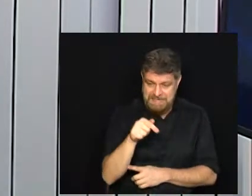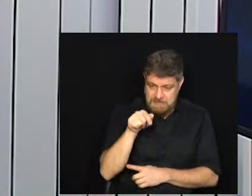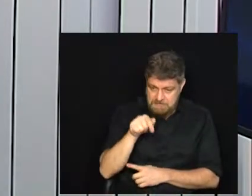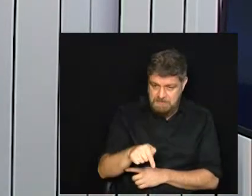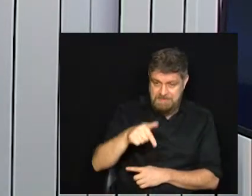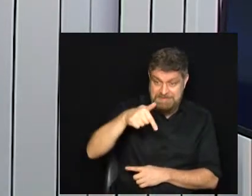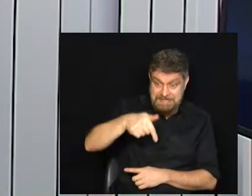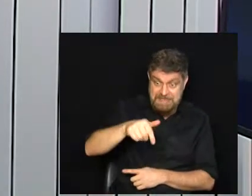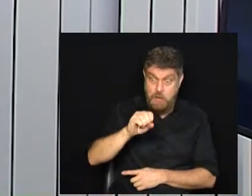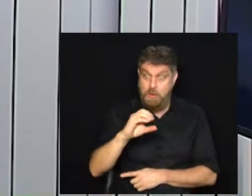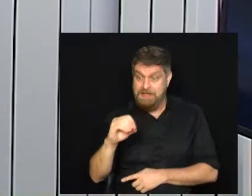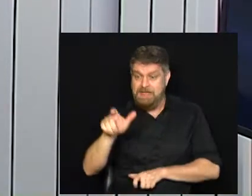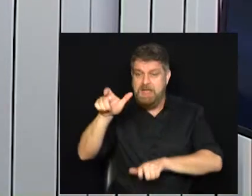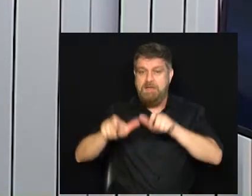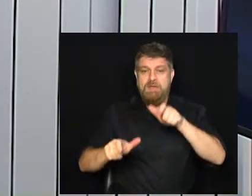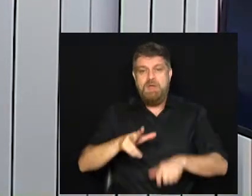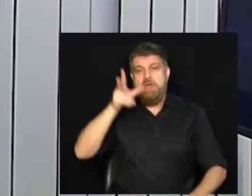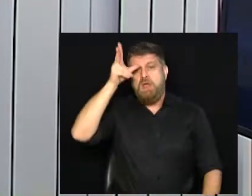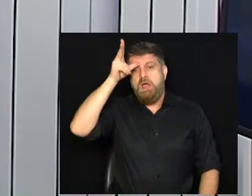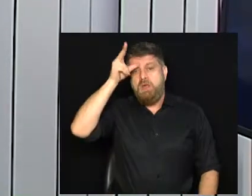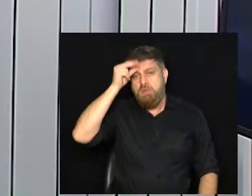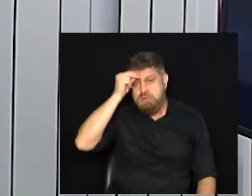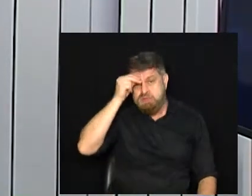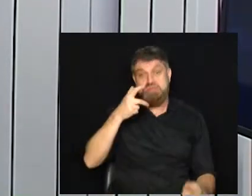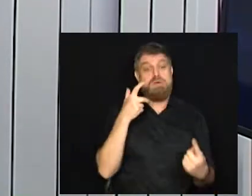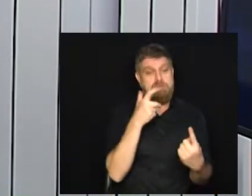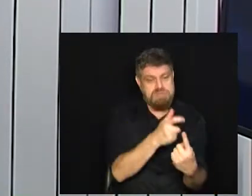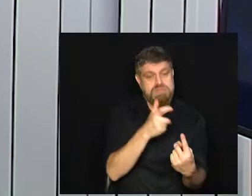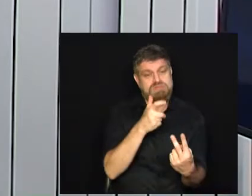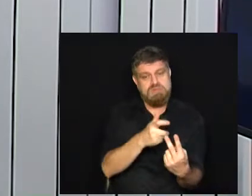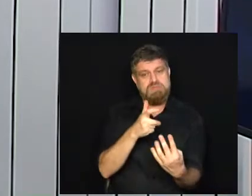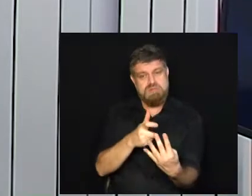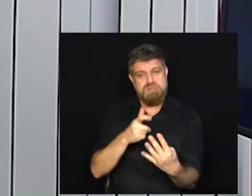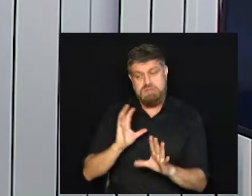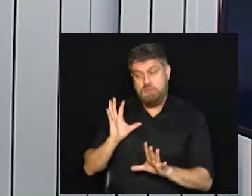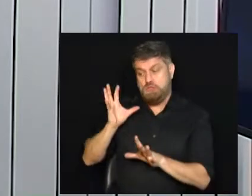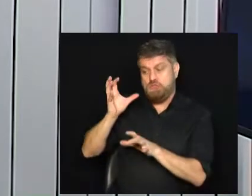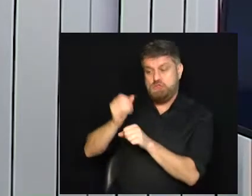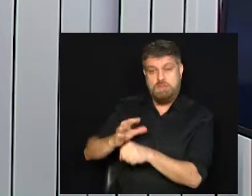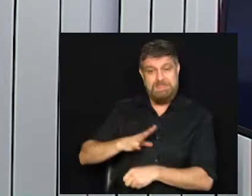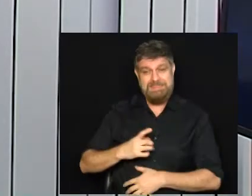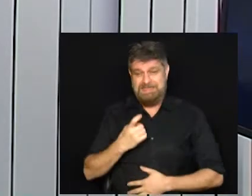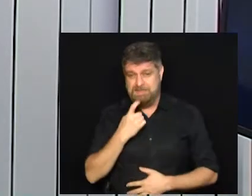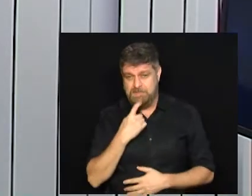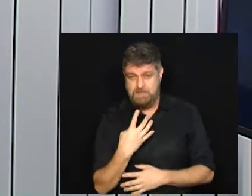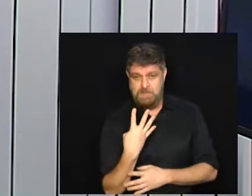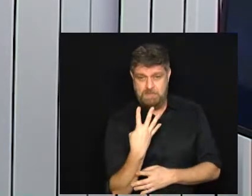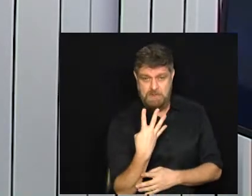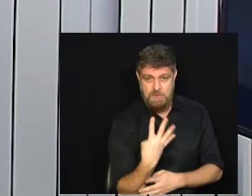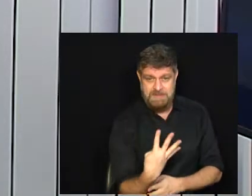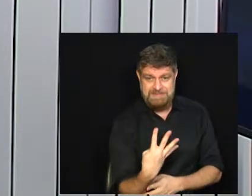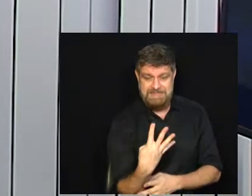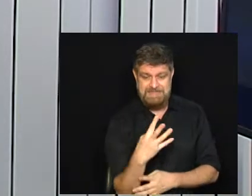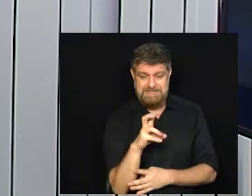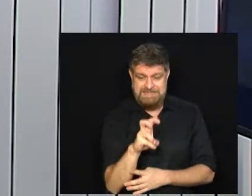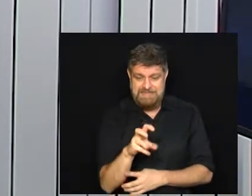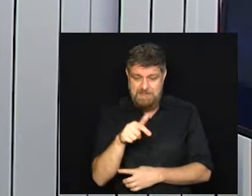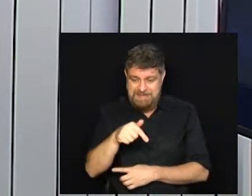27.780 pessoas foram vacinadas. Com isso, nós temos aqui na cidade de Campinas